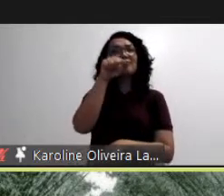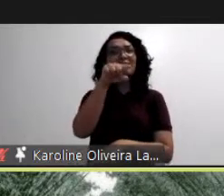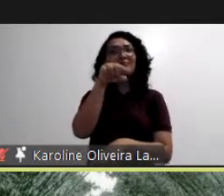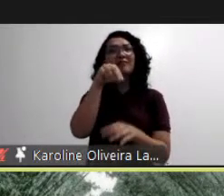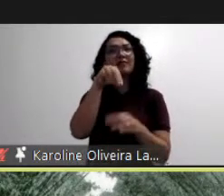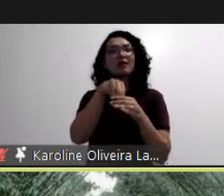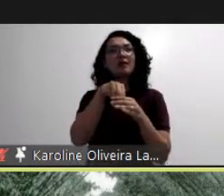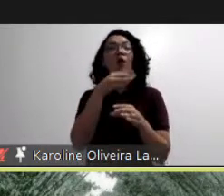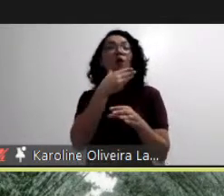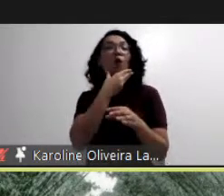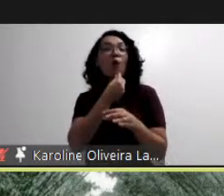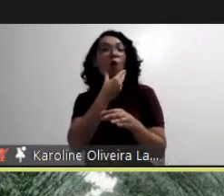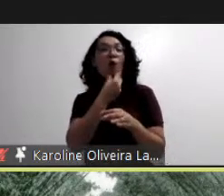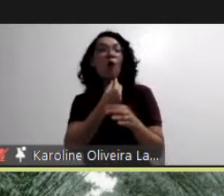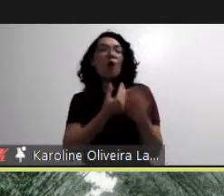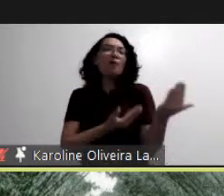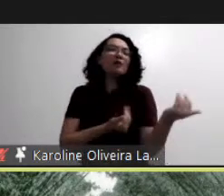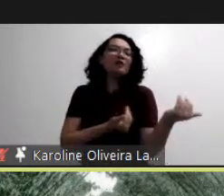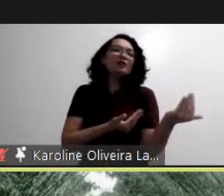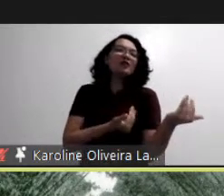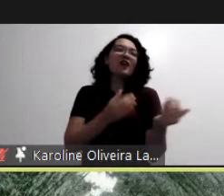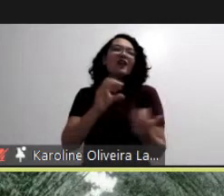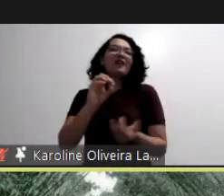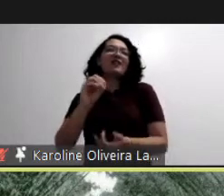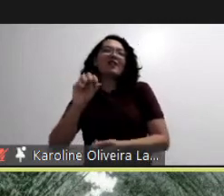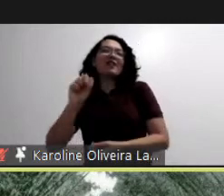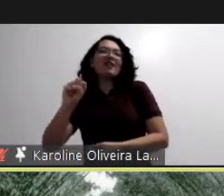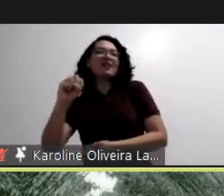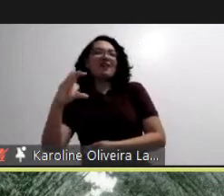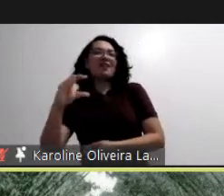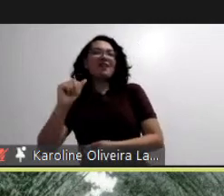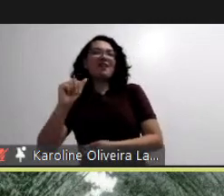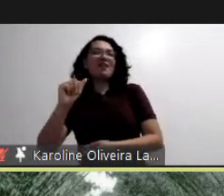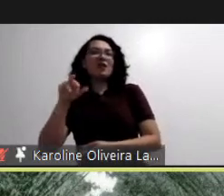cara aí meio de perdido, né, que era um rapazote de 40 anos.